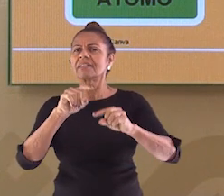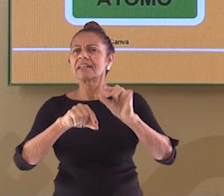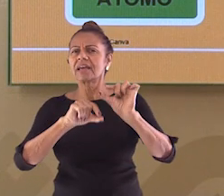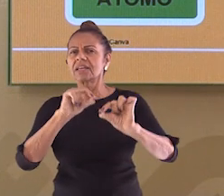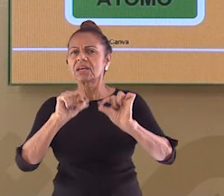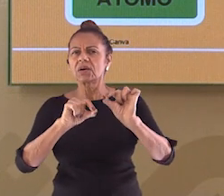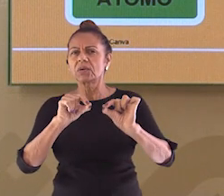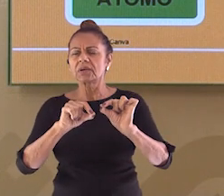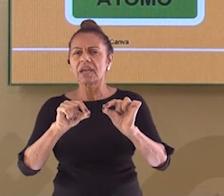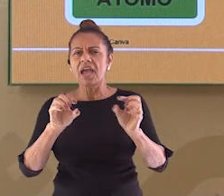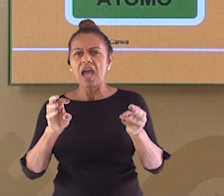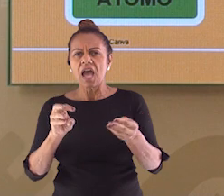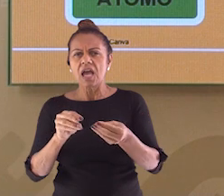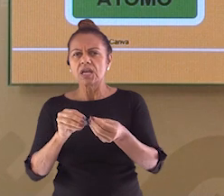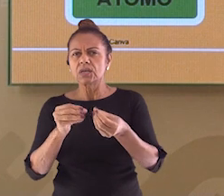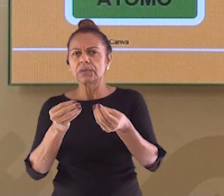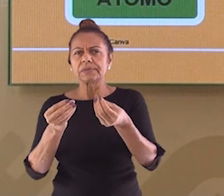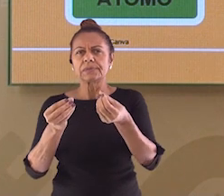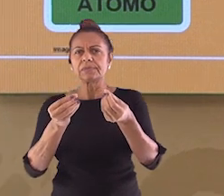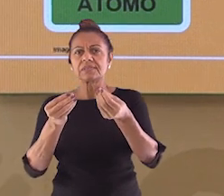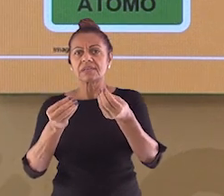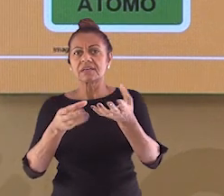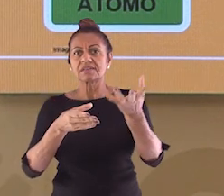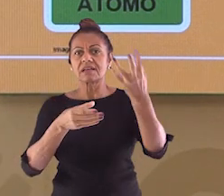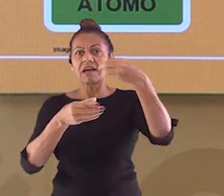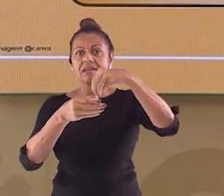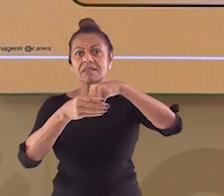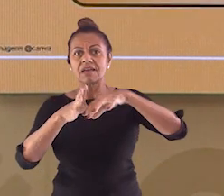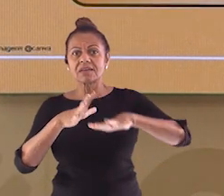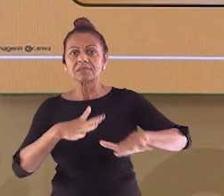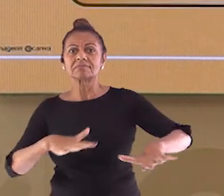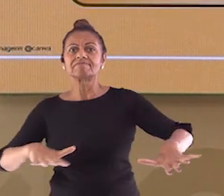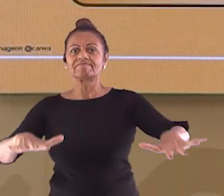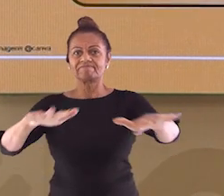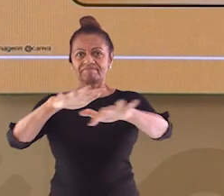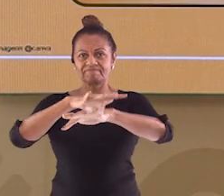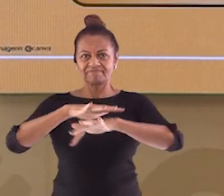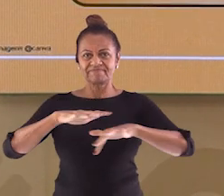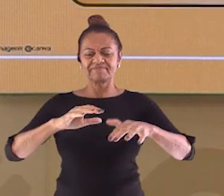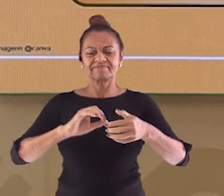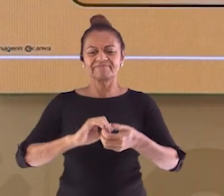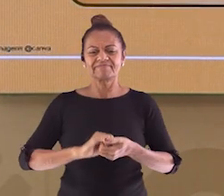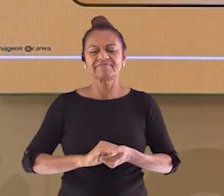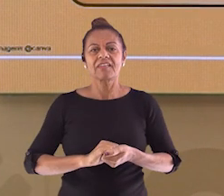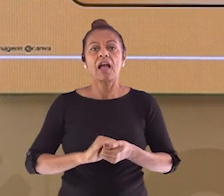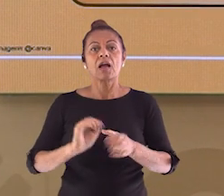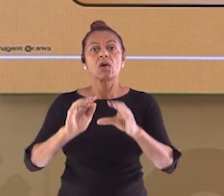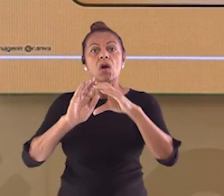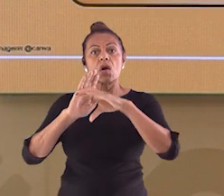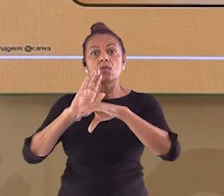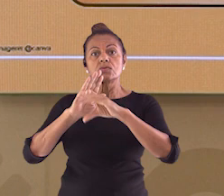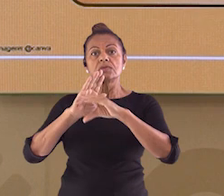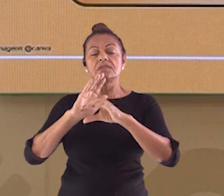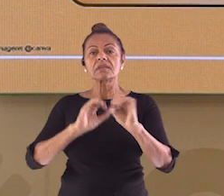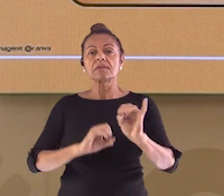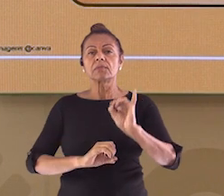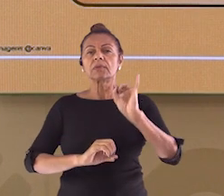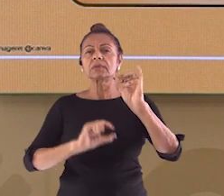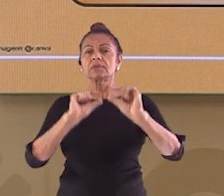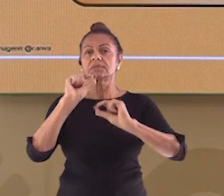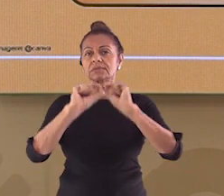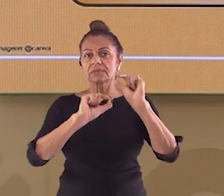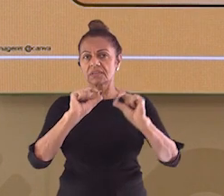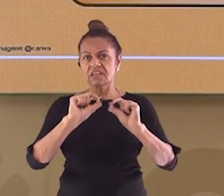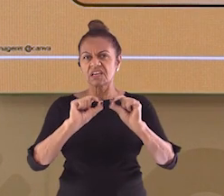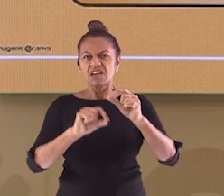substância que ocupa lugar no espaço. Vamos agora conhecer um conceito muito importante. Você